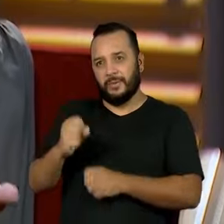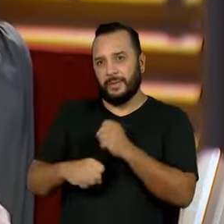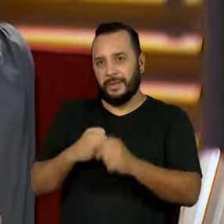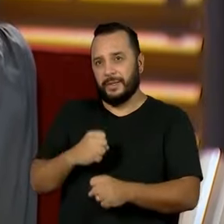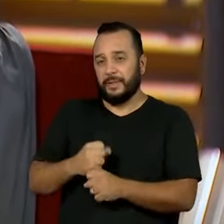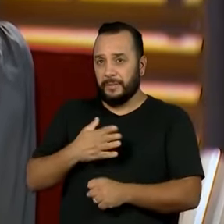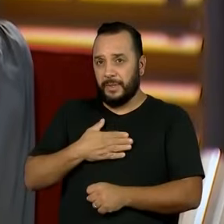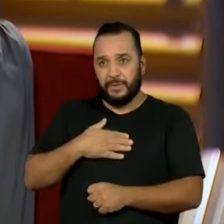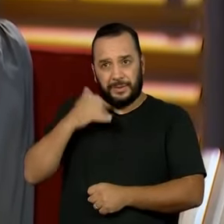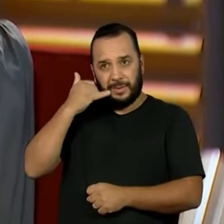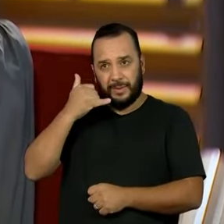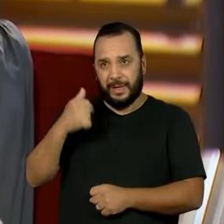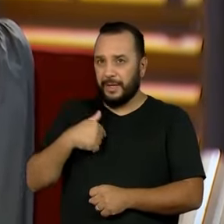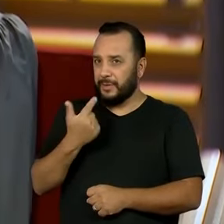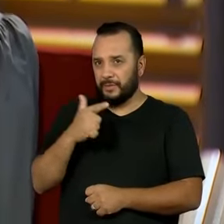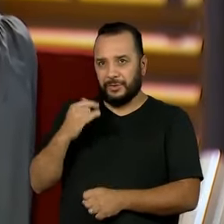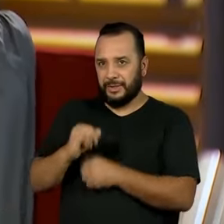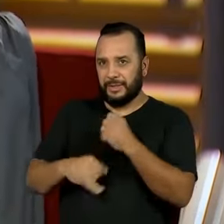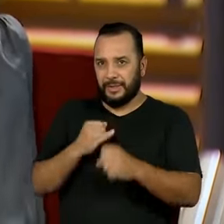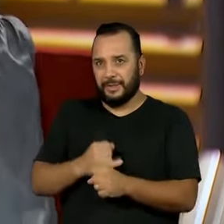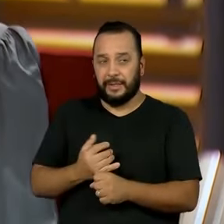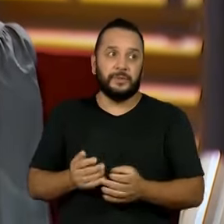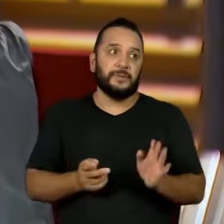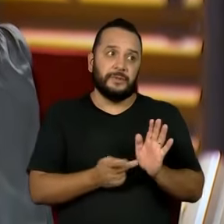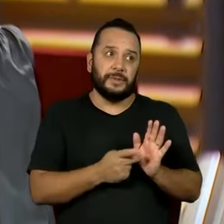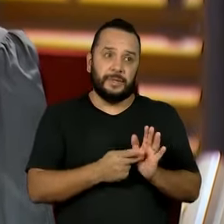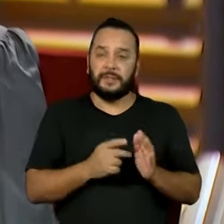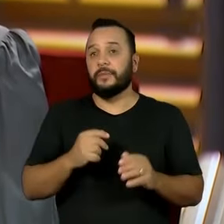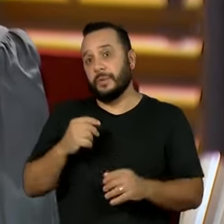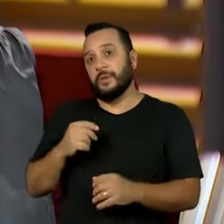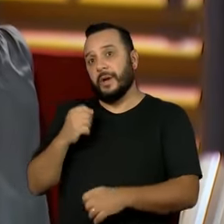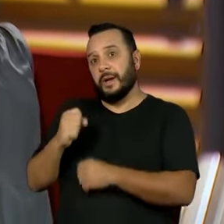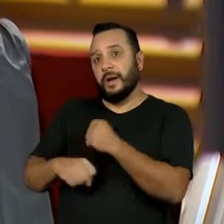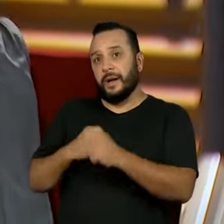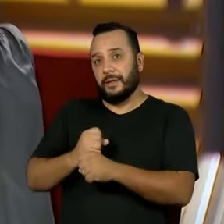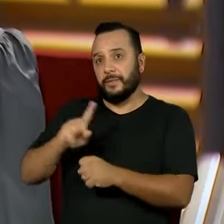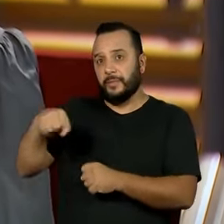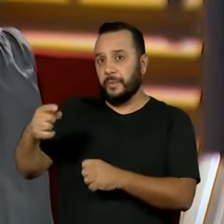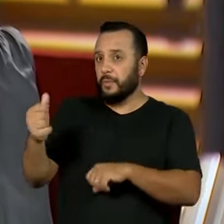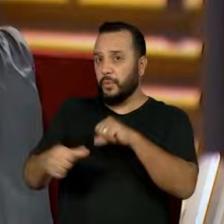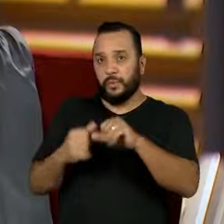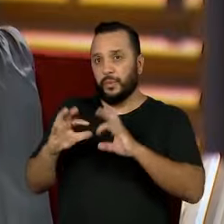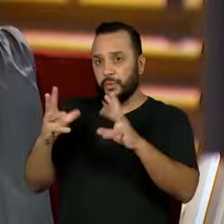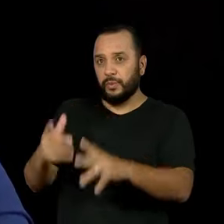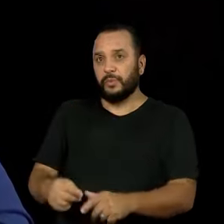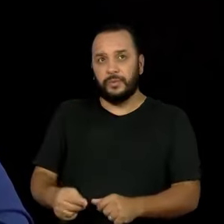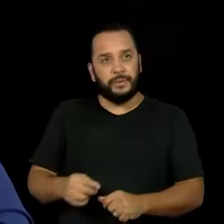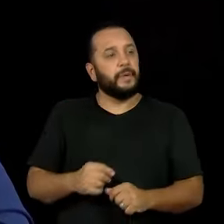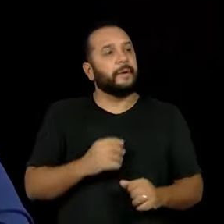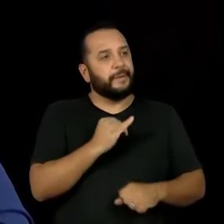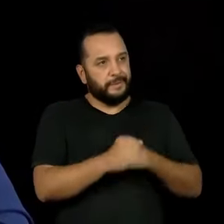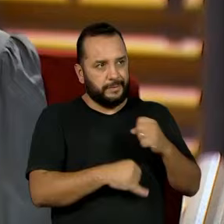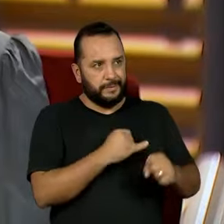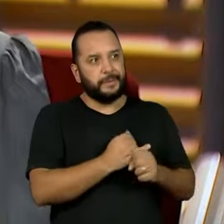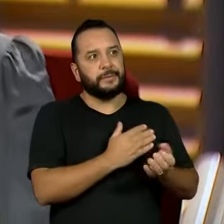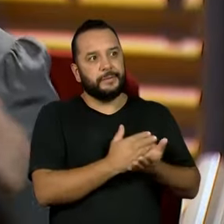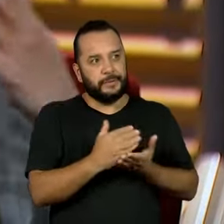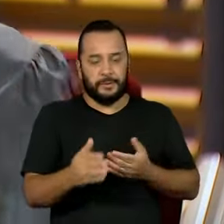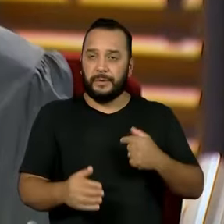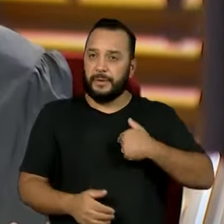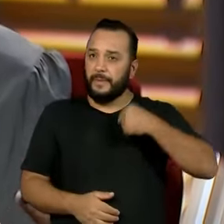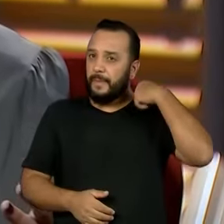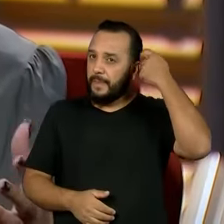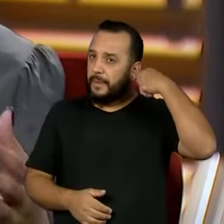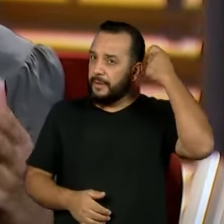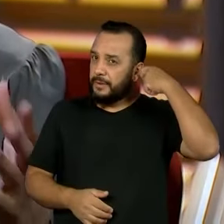acesso à internet é de ninguém e daí e no ano seguinte depois de dois anos mudou completamente a relação com isso tudo é eu sou uma artista que